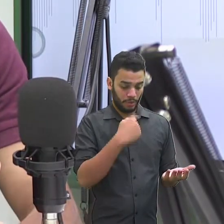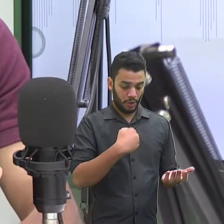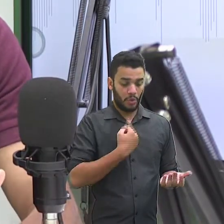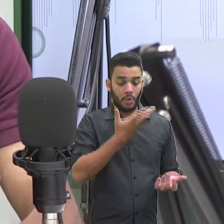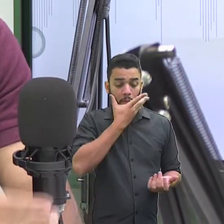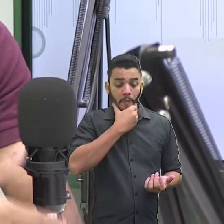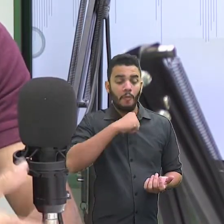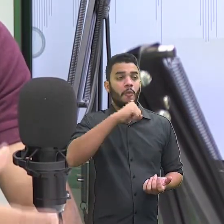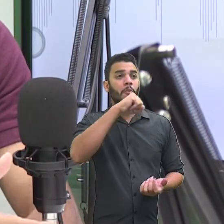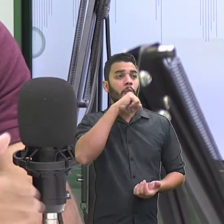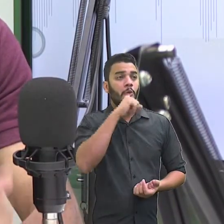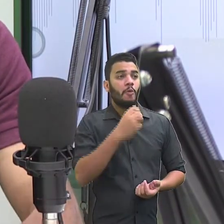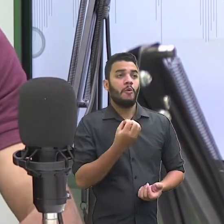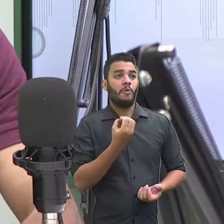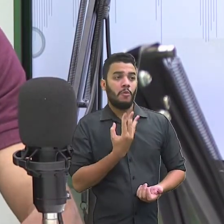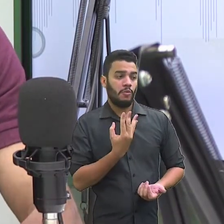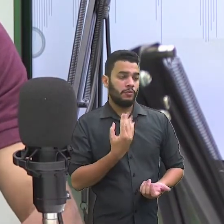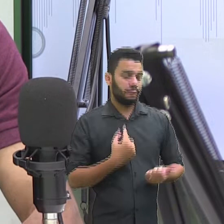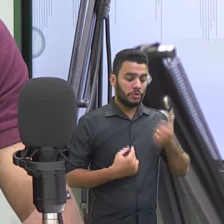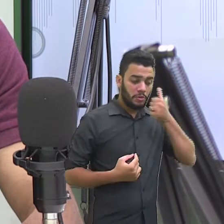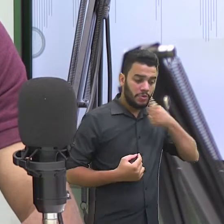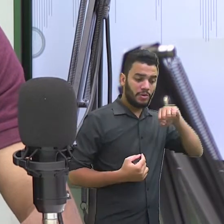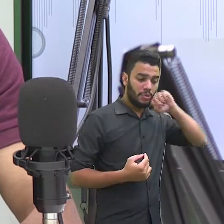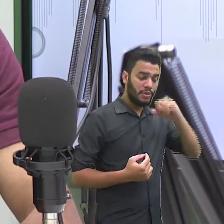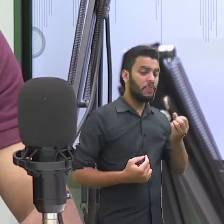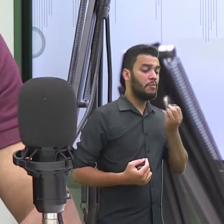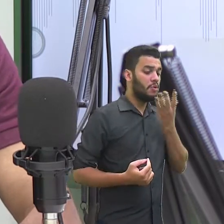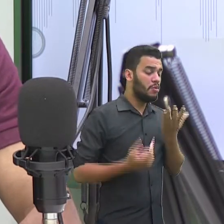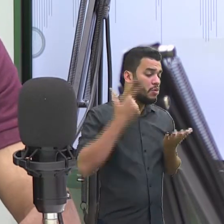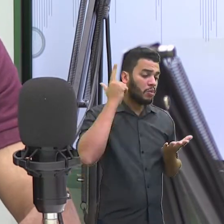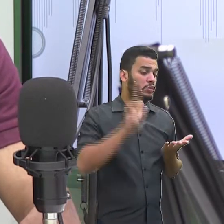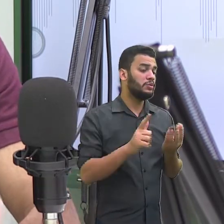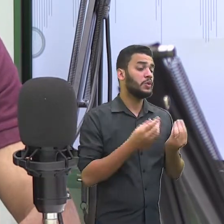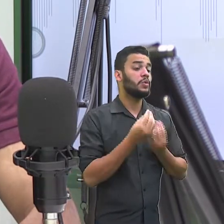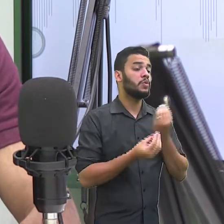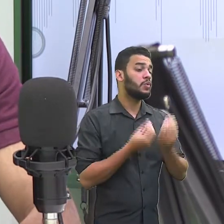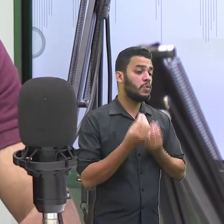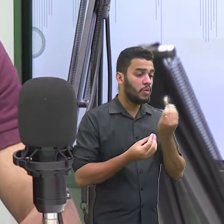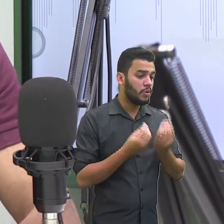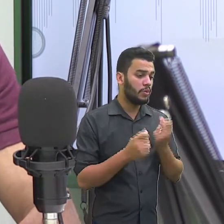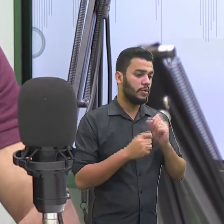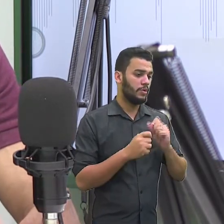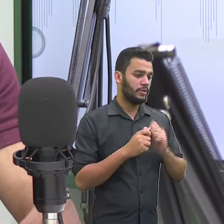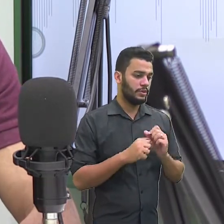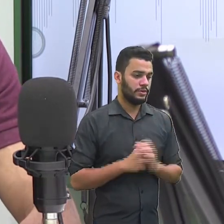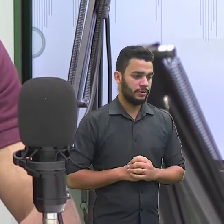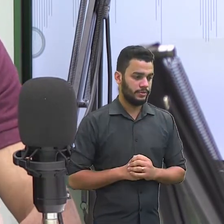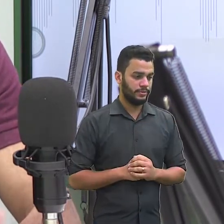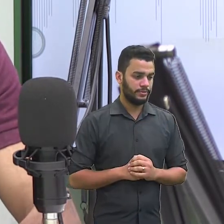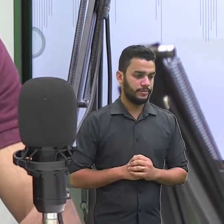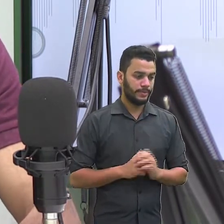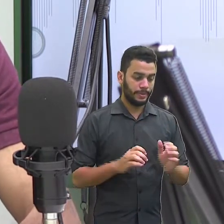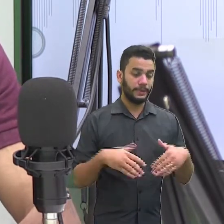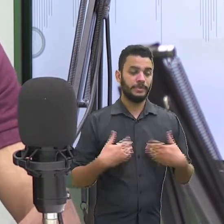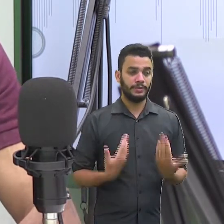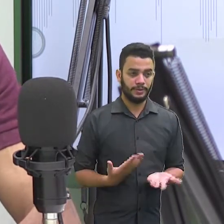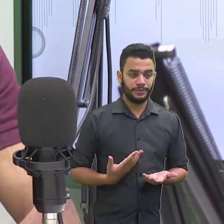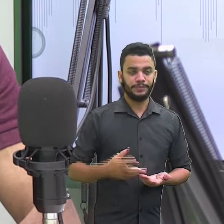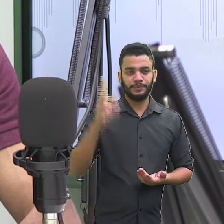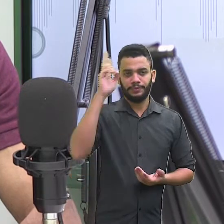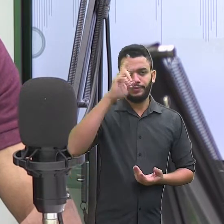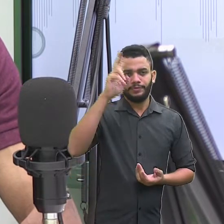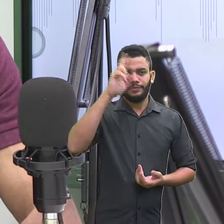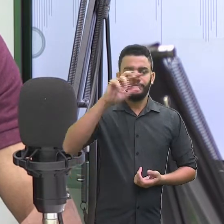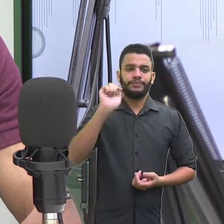vocês estão convidando a um pastor para que aqui fale com vocês e eu, portanto, faço minha abordagem numa perspectiva cristã e, uma vez fazendo minha abordagem numa